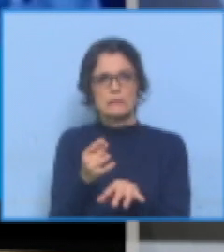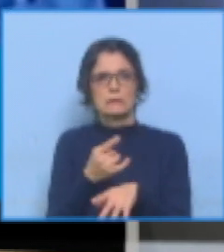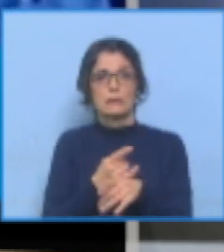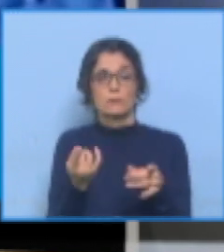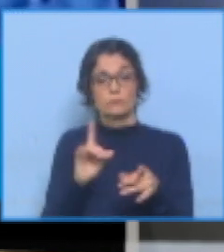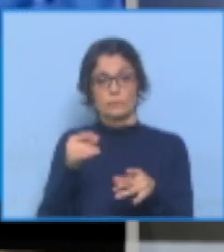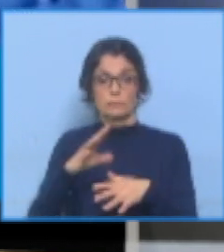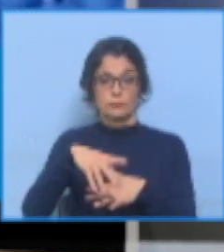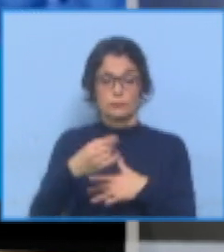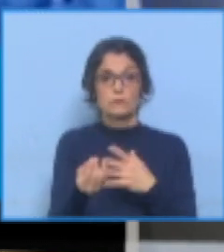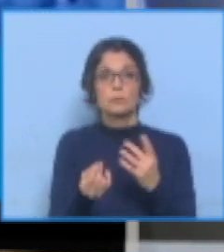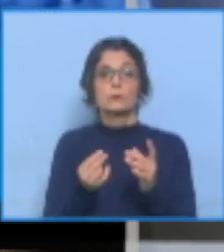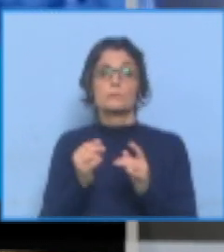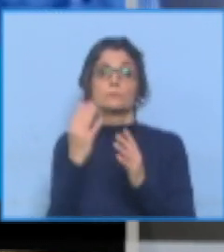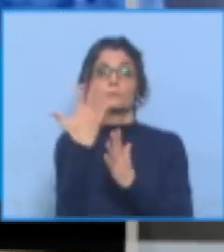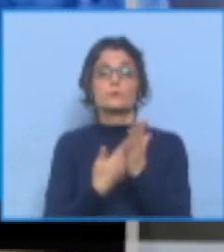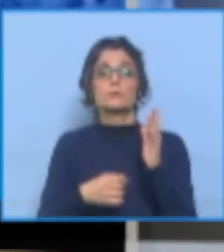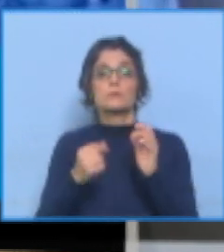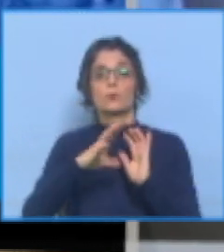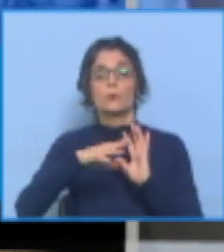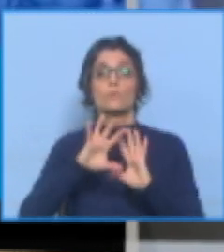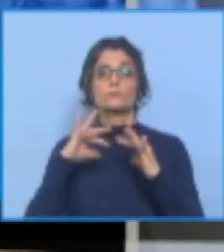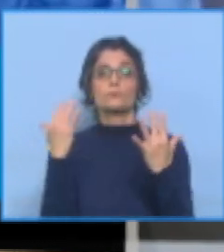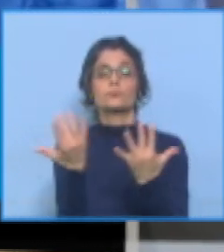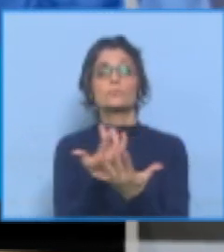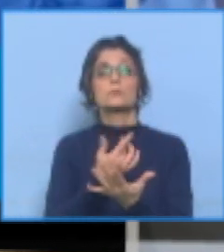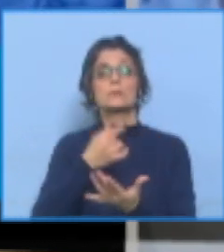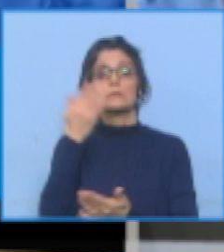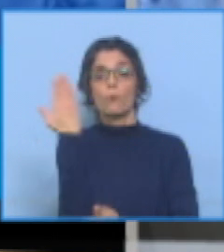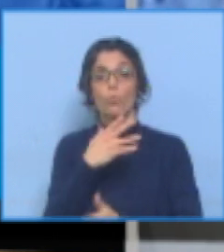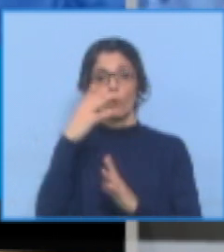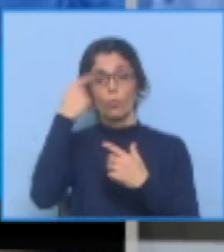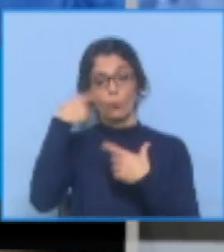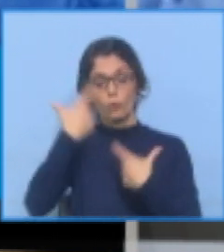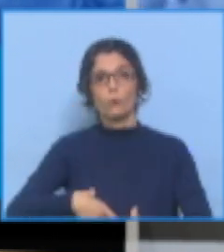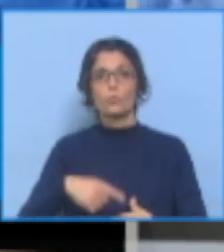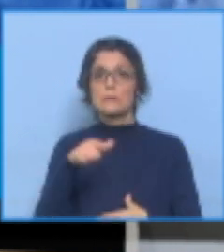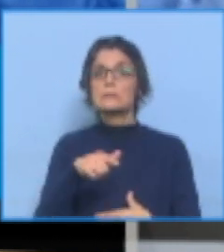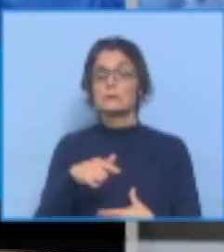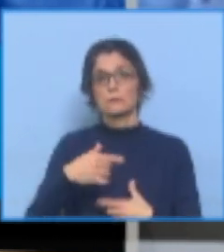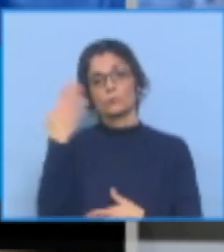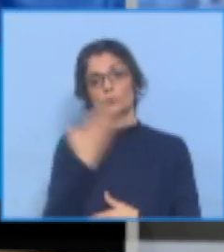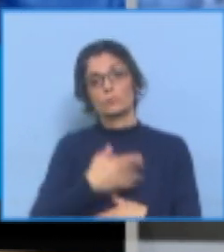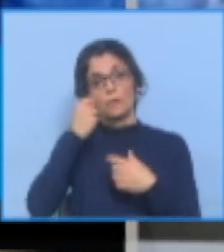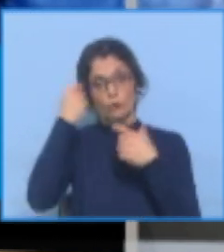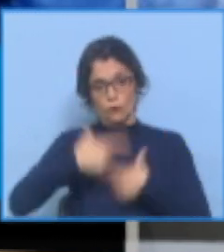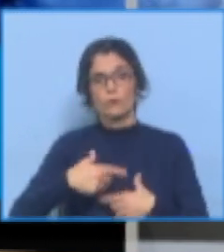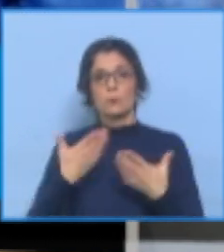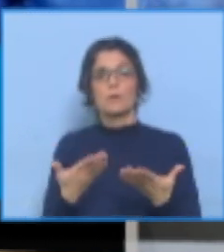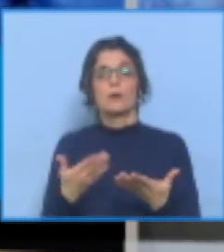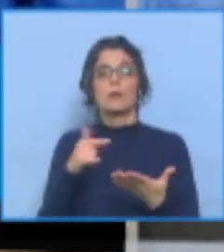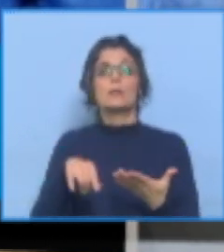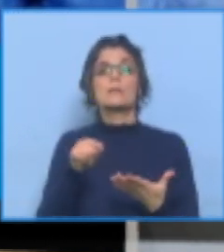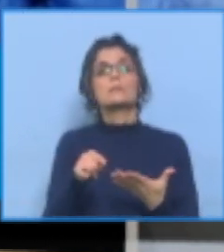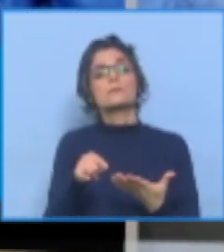assinalado os 70 anos da Declaração Universal dos Direitos do Homem, em que a liberdade religiosa é de facto um desses direitos fundamentais e que tem sido de